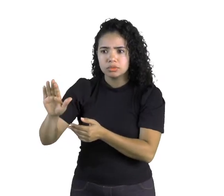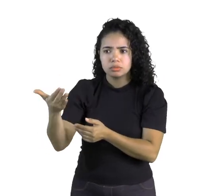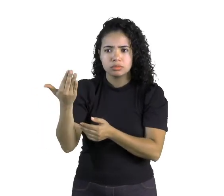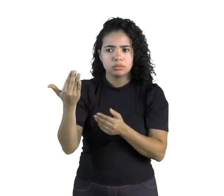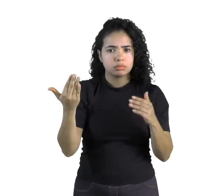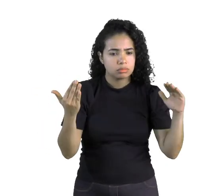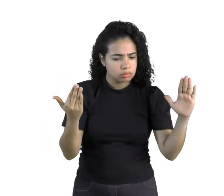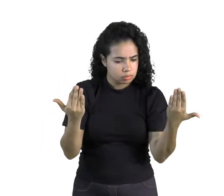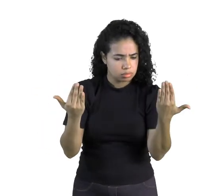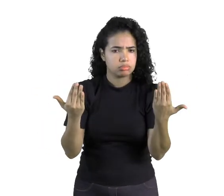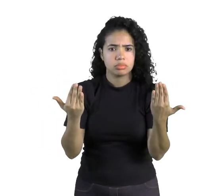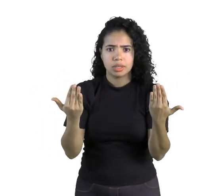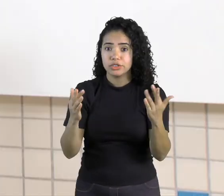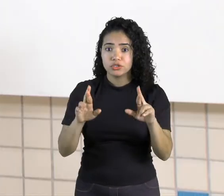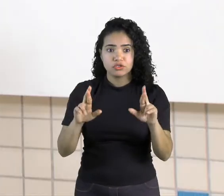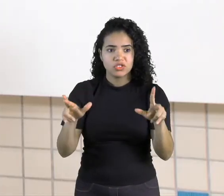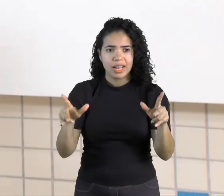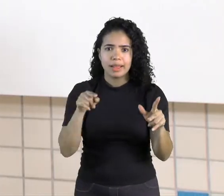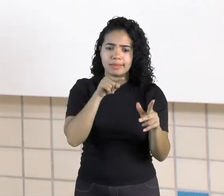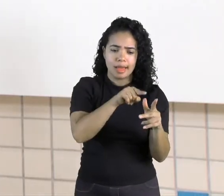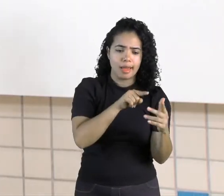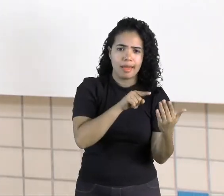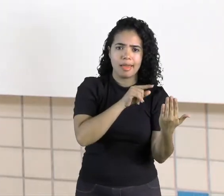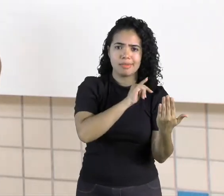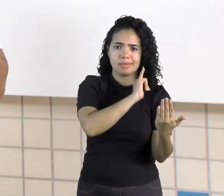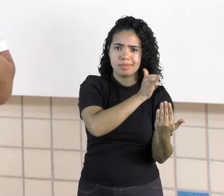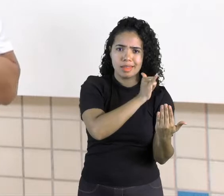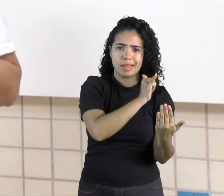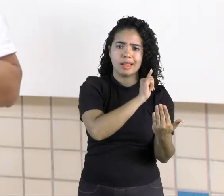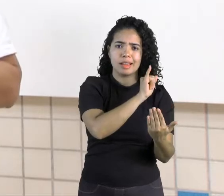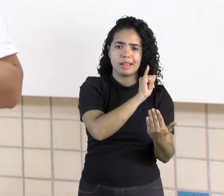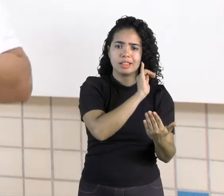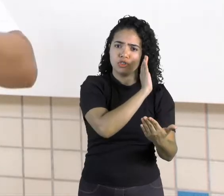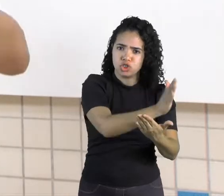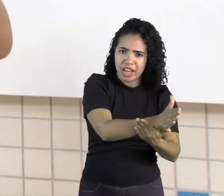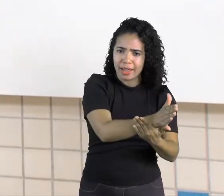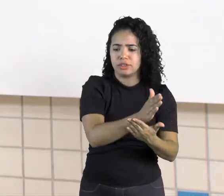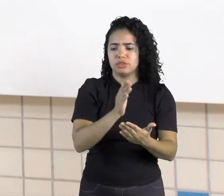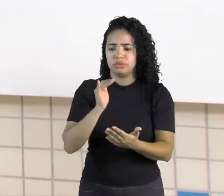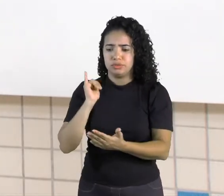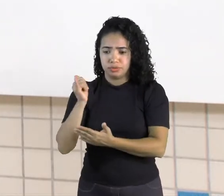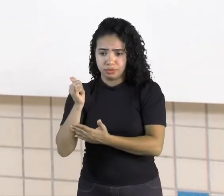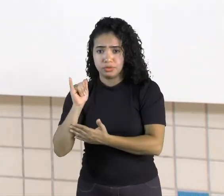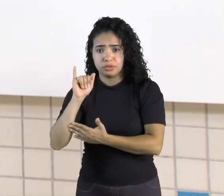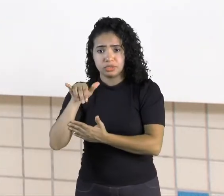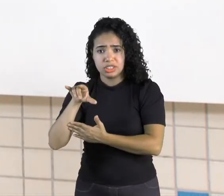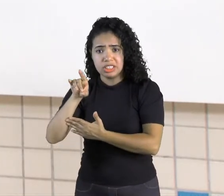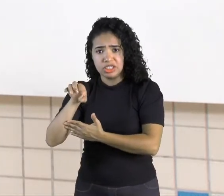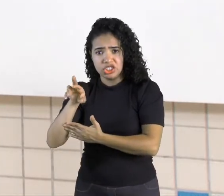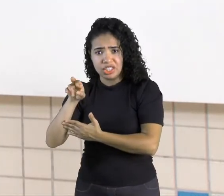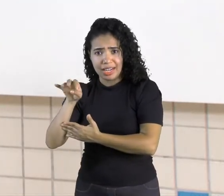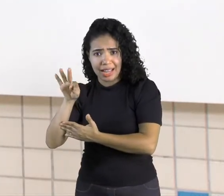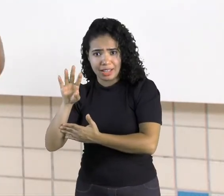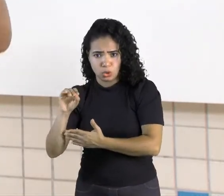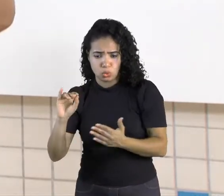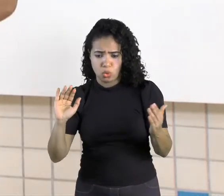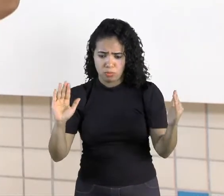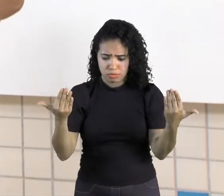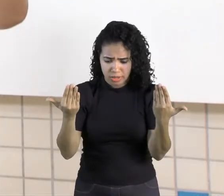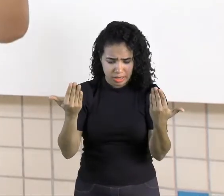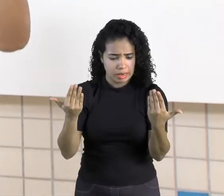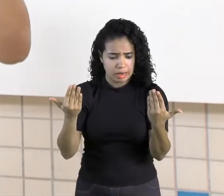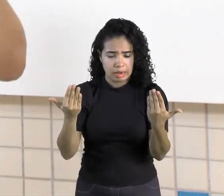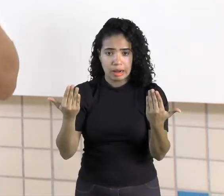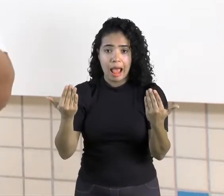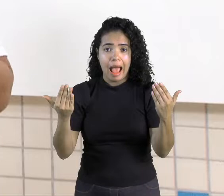a diferença? Que no discurso indireto não foi dividida aquelas etapas ali da fala